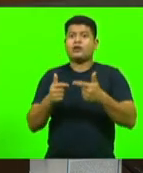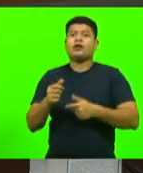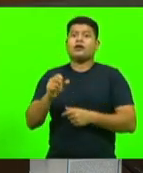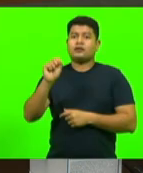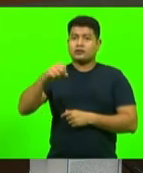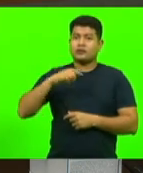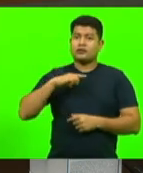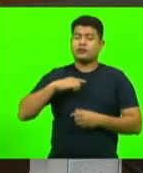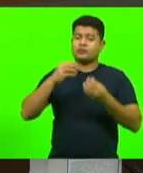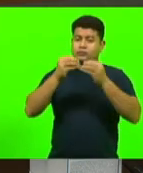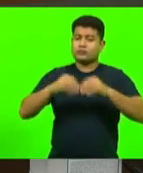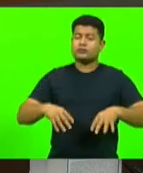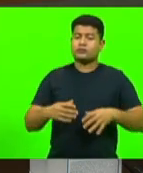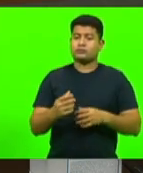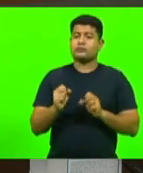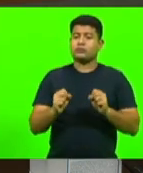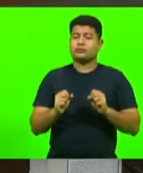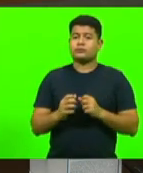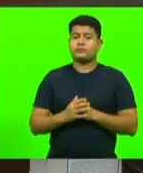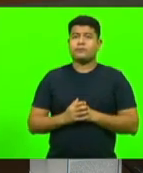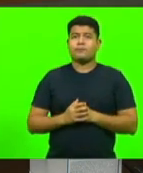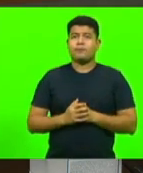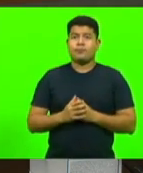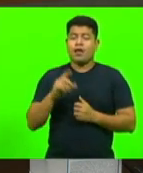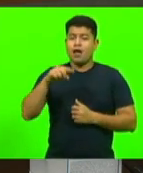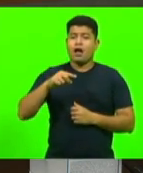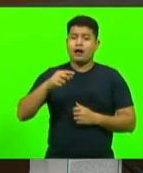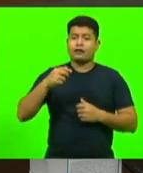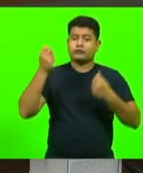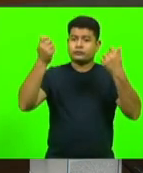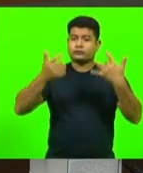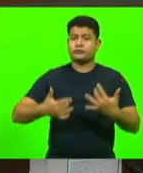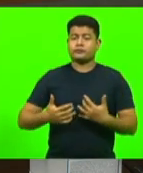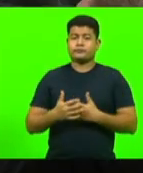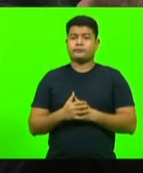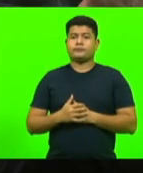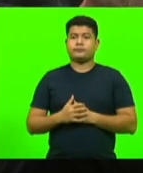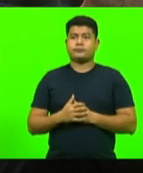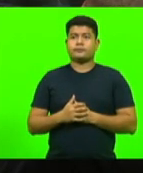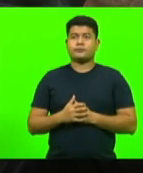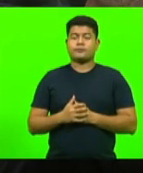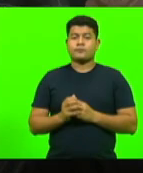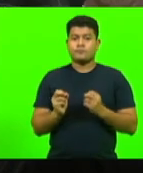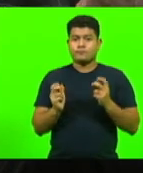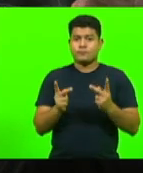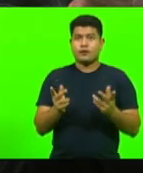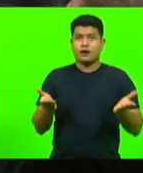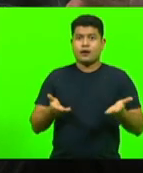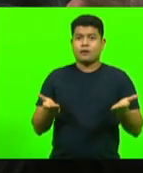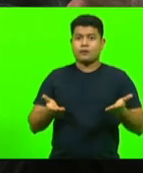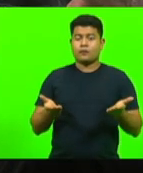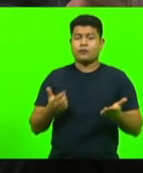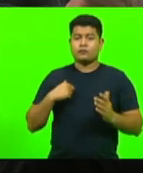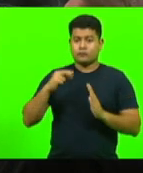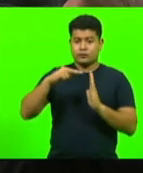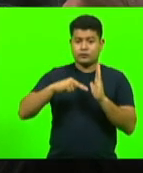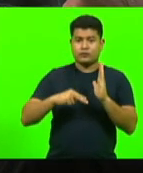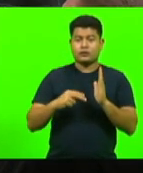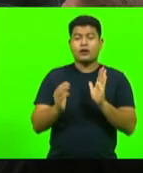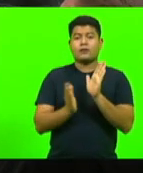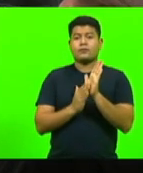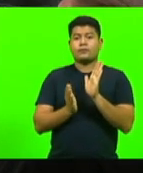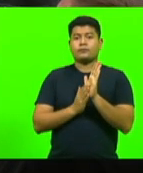atingidos né era esse adendo que eu gostaria de fazer brigado Ok então agora eu vou fazer a leitura aqui de